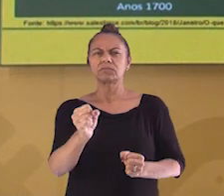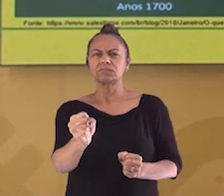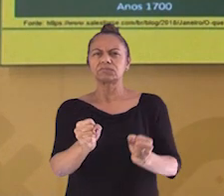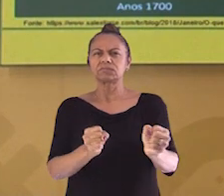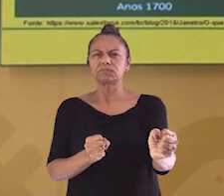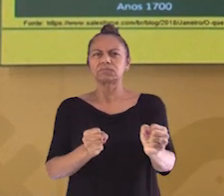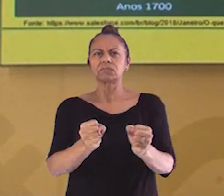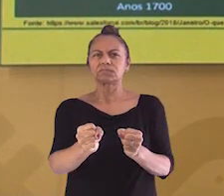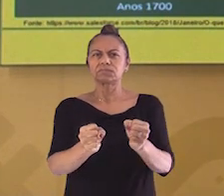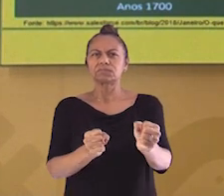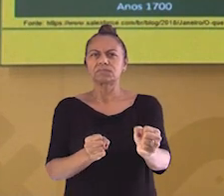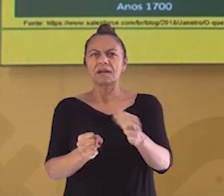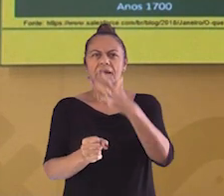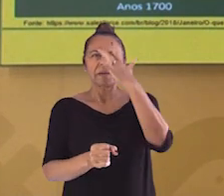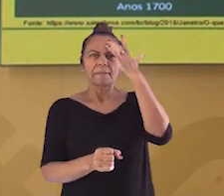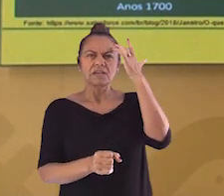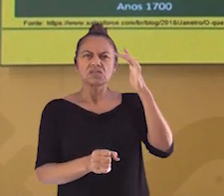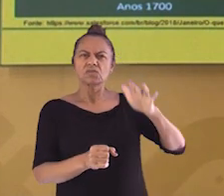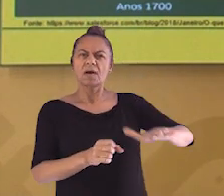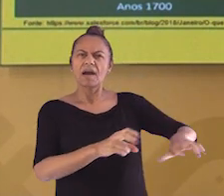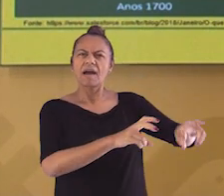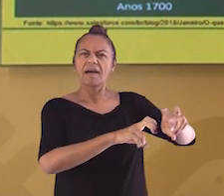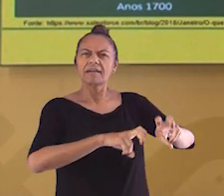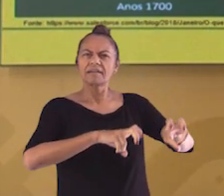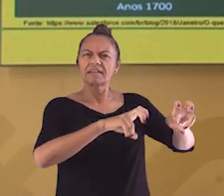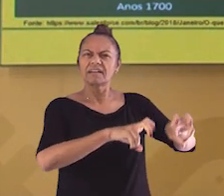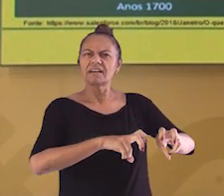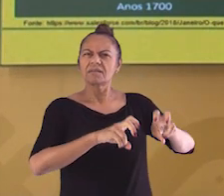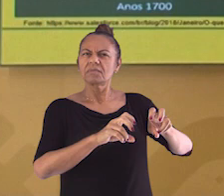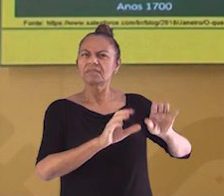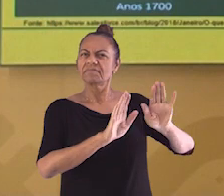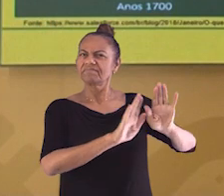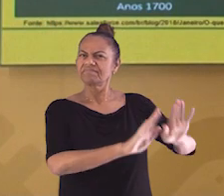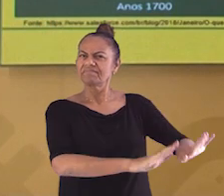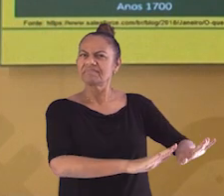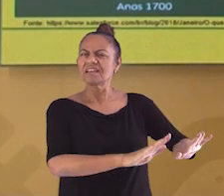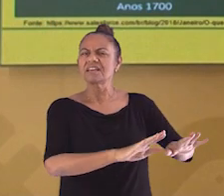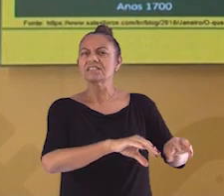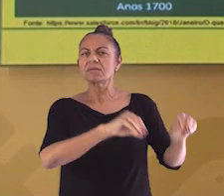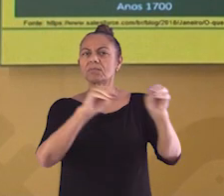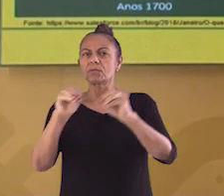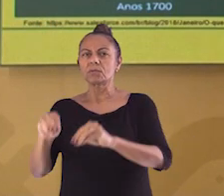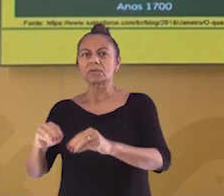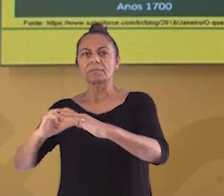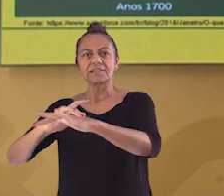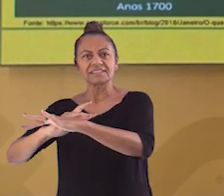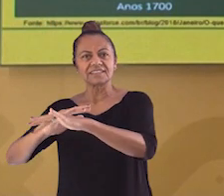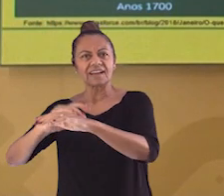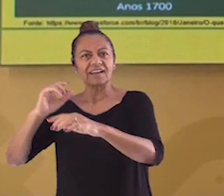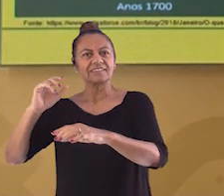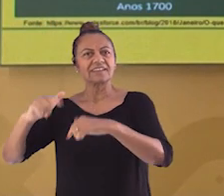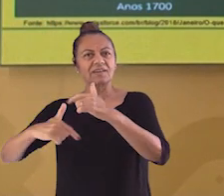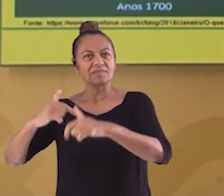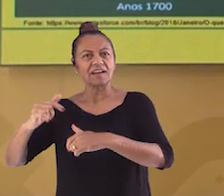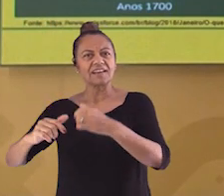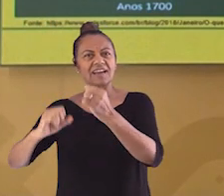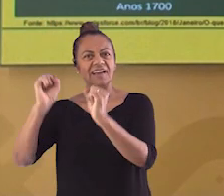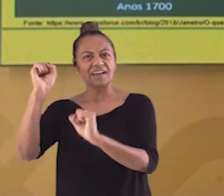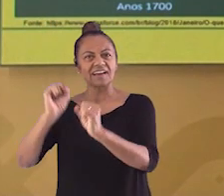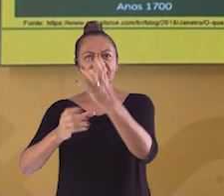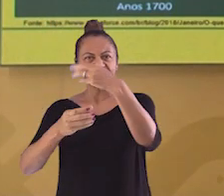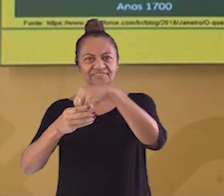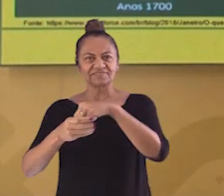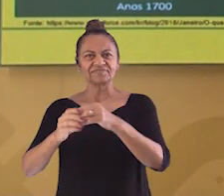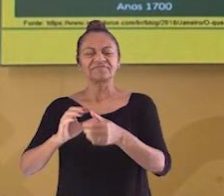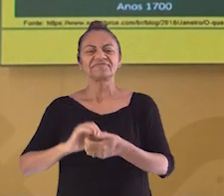pessoas que saíram do campo e foram para a cidade em busca de emprego nas fábricas. Segunda Revolução Industrial.